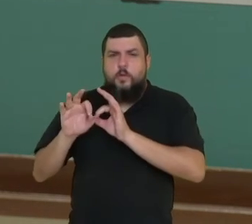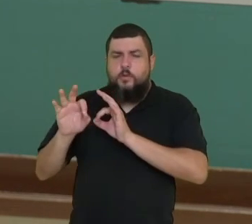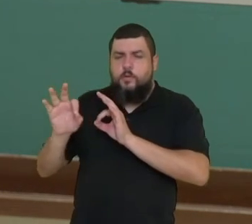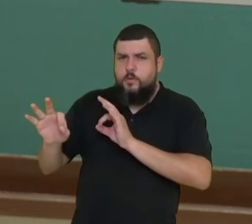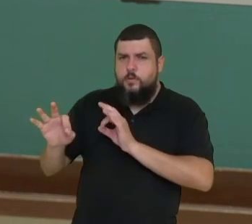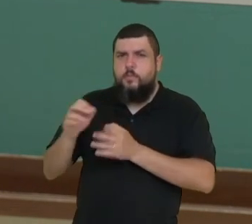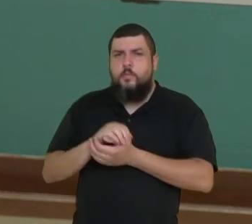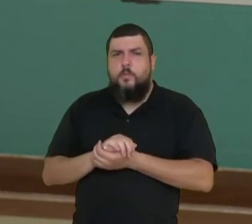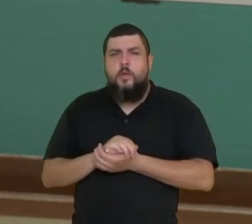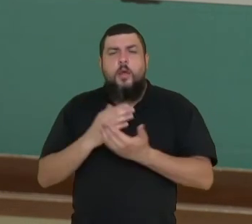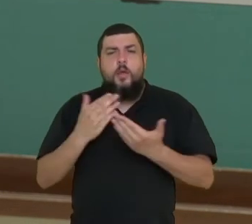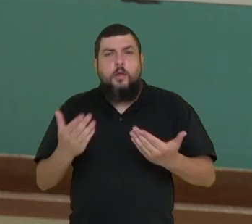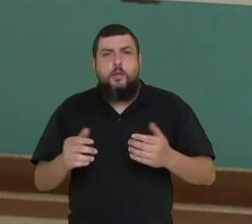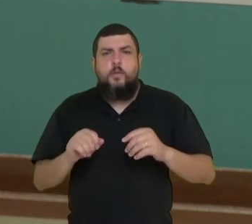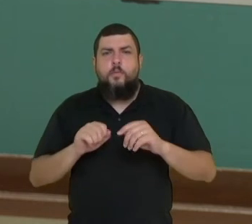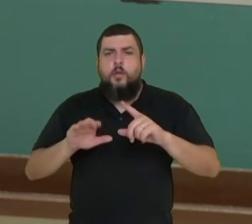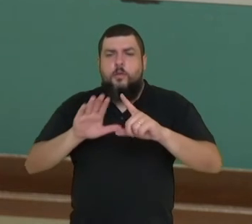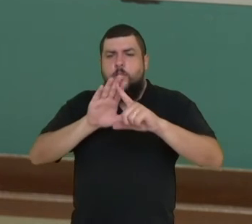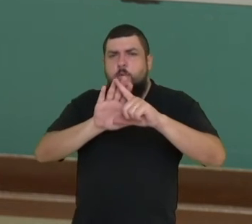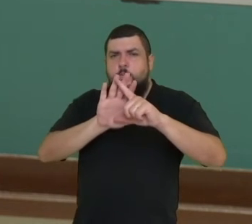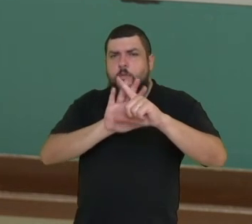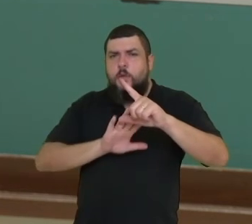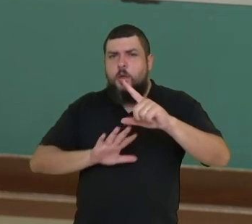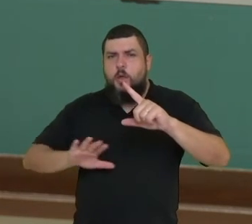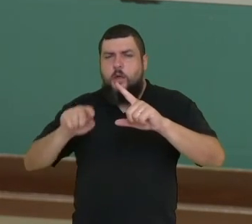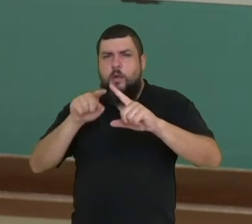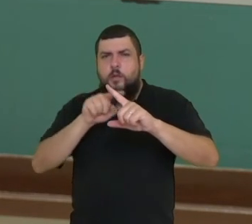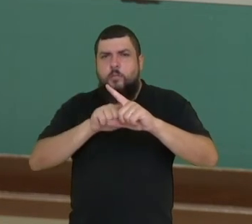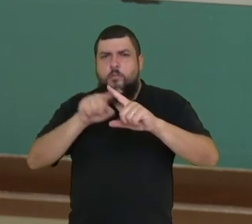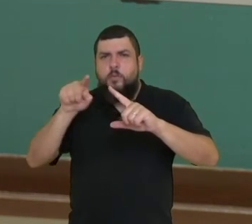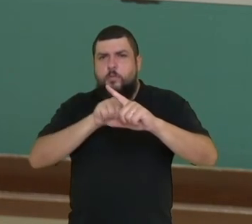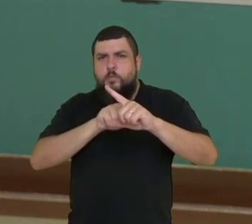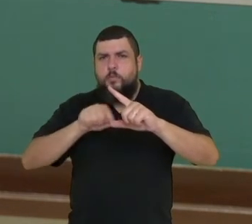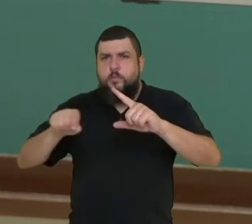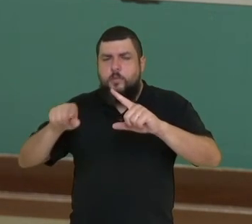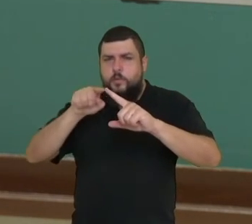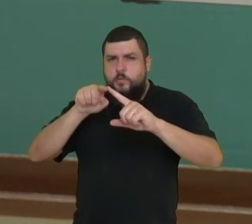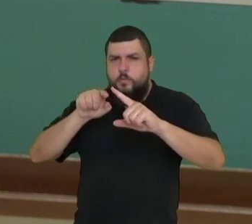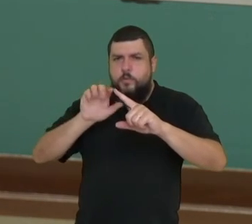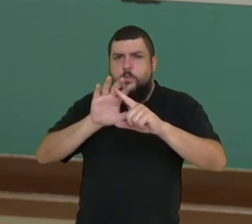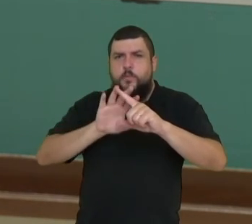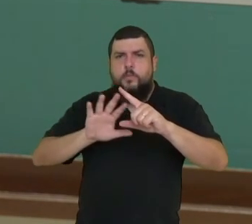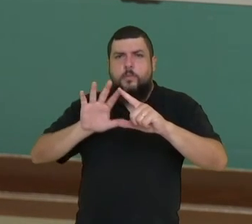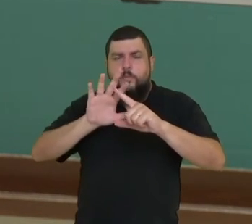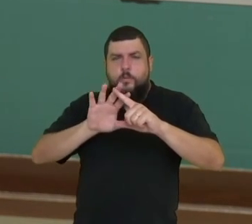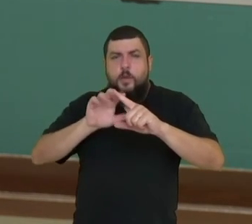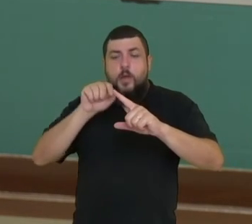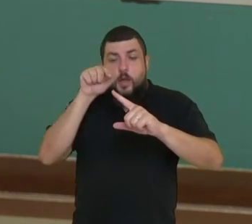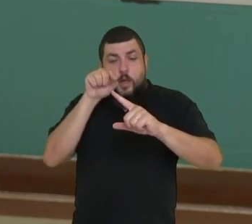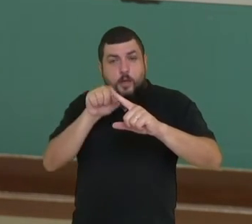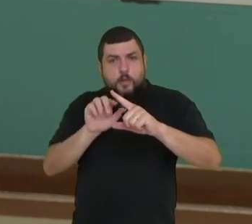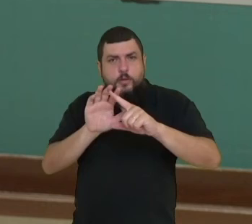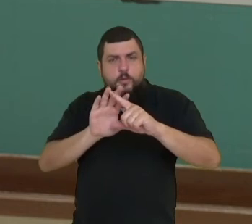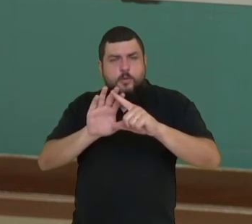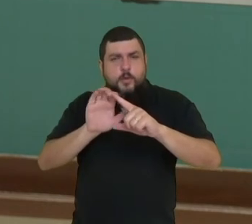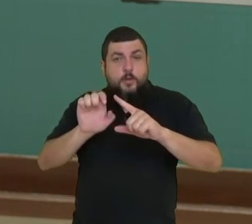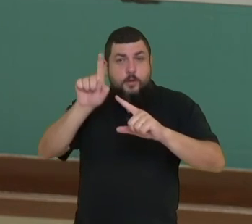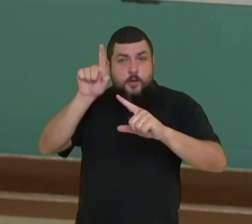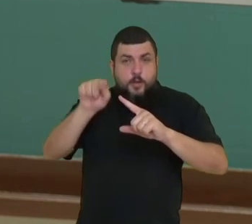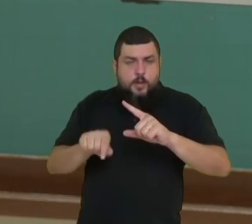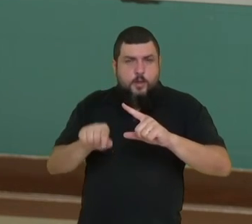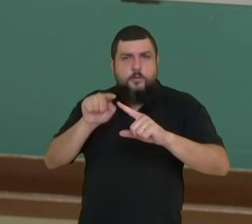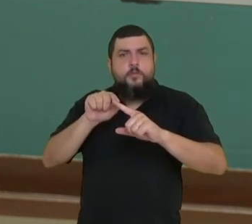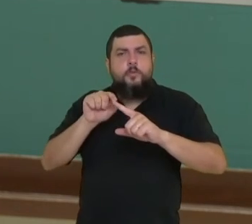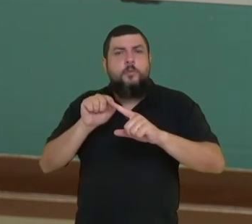a área do gráfico, no caso, tendo essas duas grandezas físicas, e dizer que essa área representa, né,